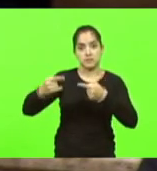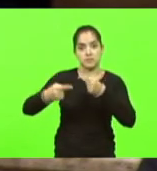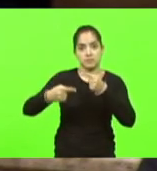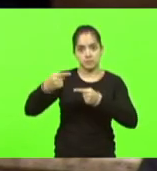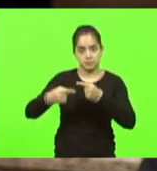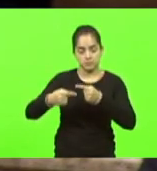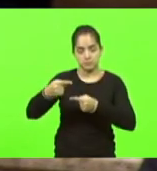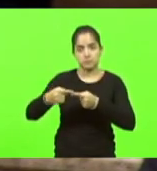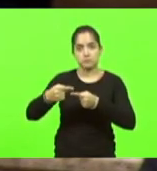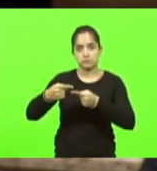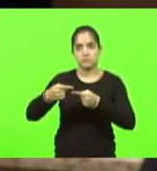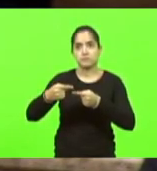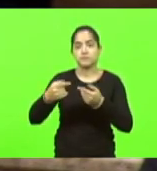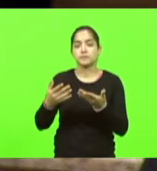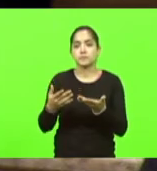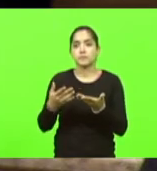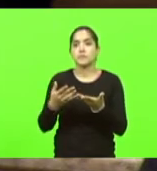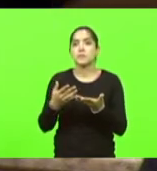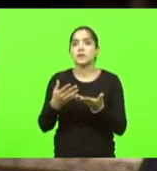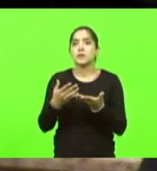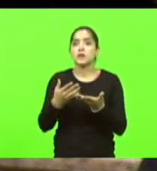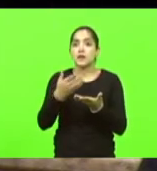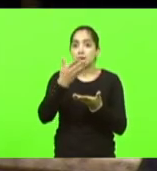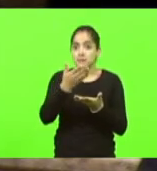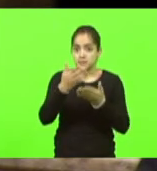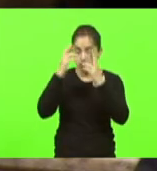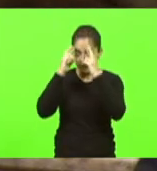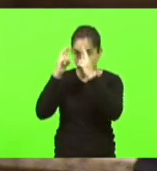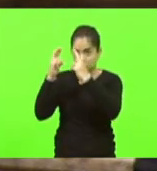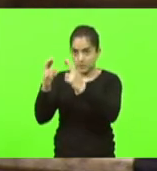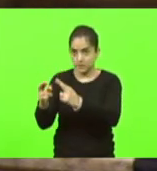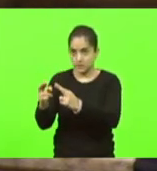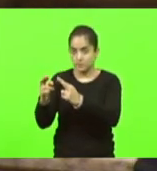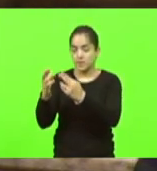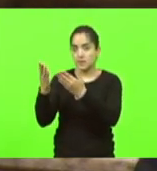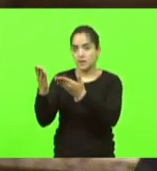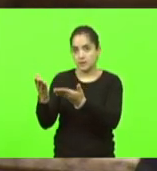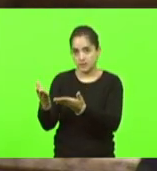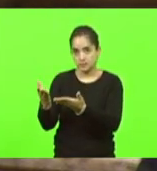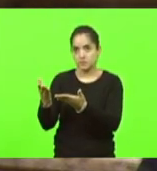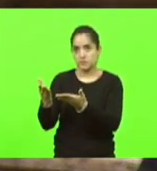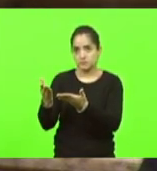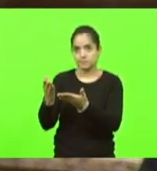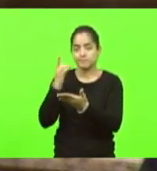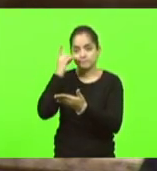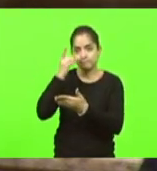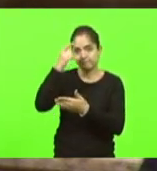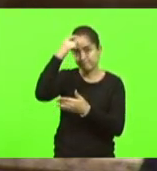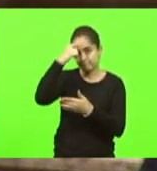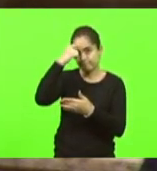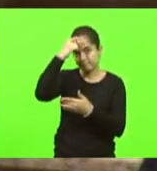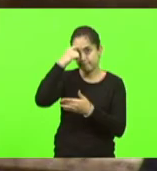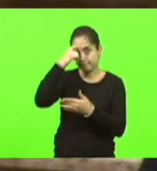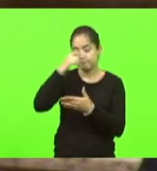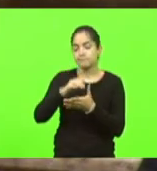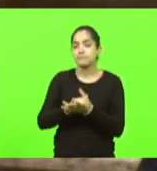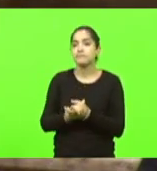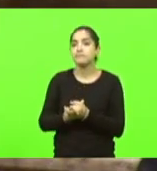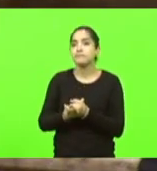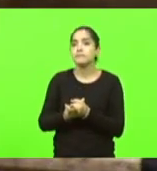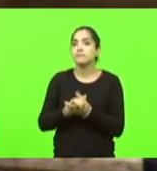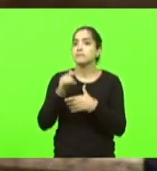sincero assim como o respeito que eu tenho por vossa excelência' Deputado Maurício que faz um trabalho